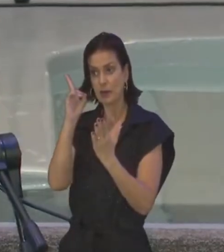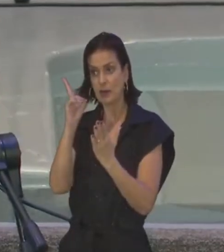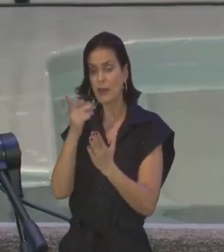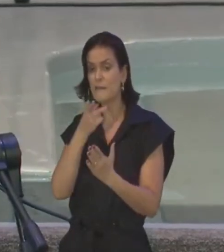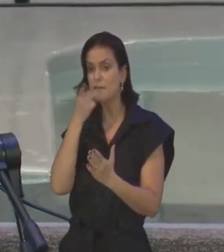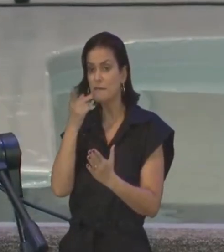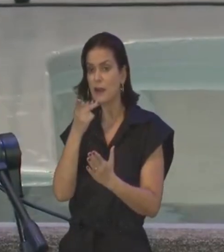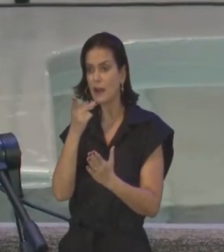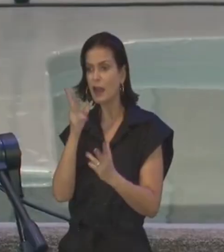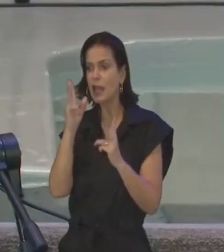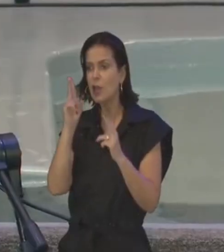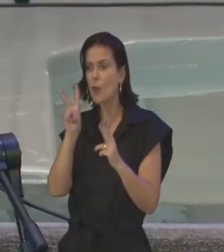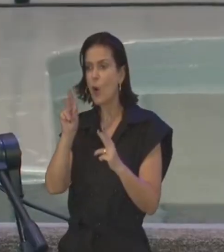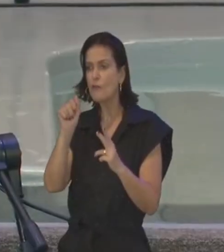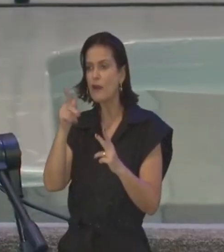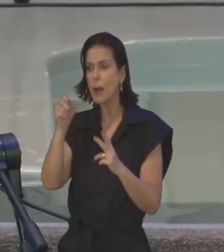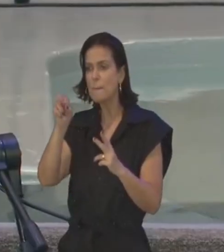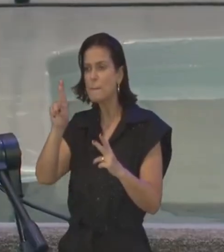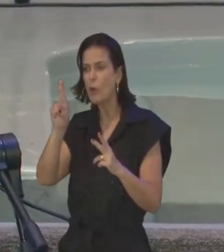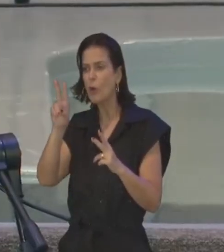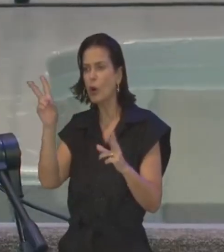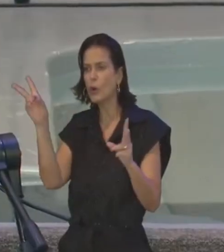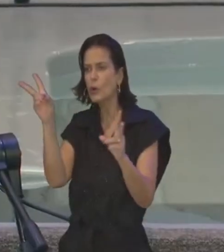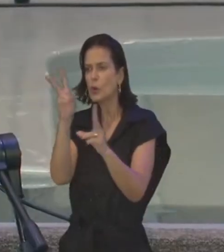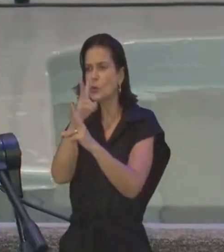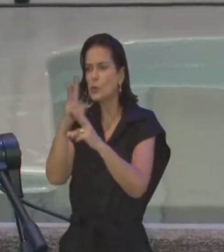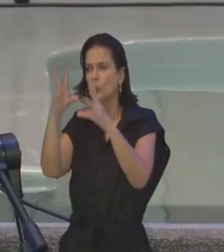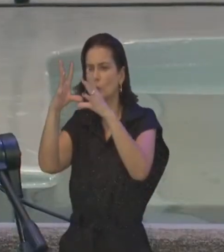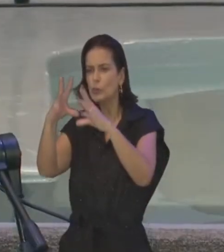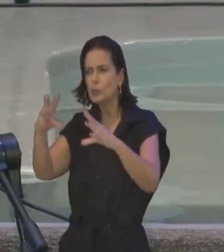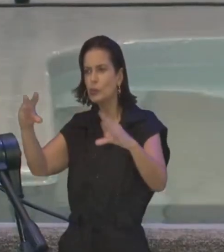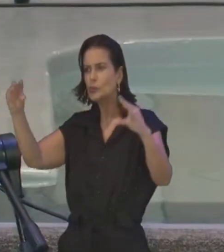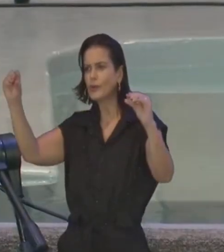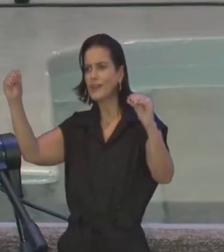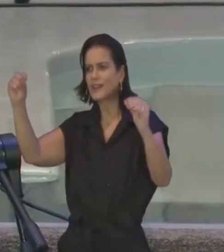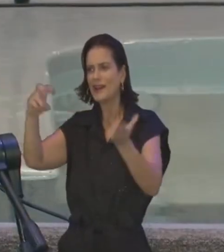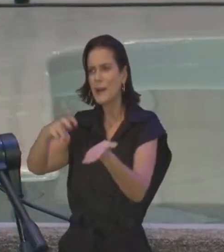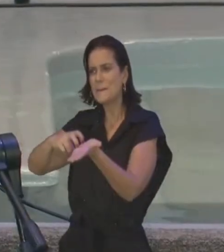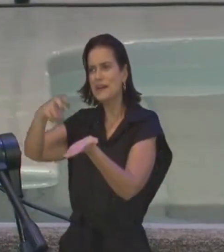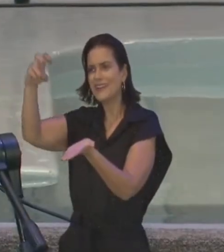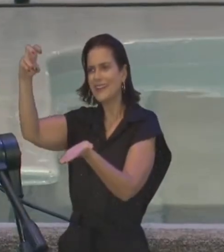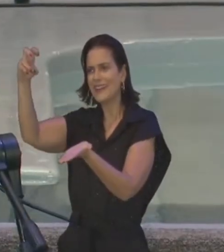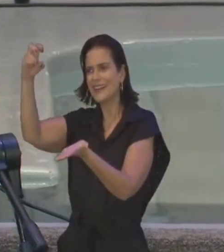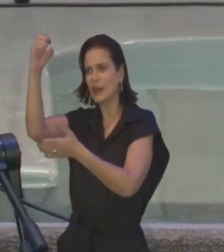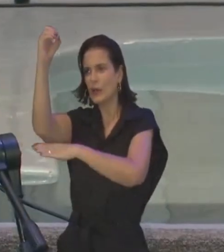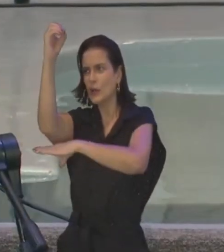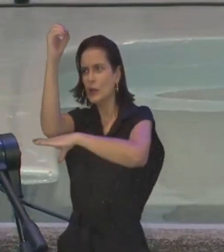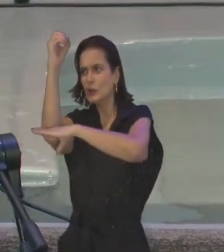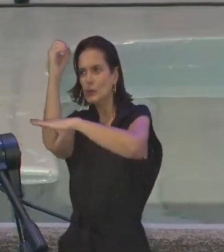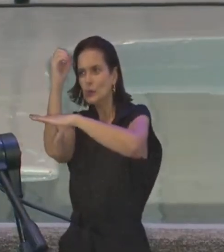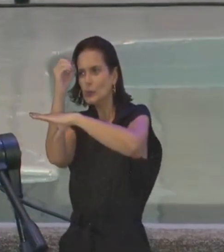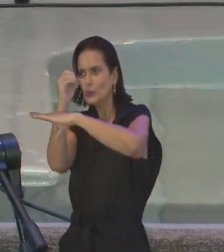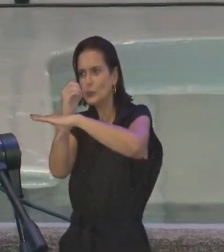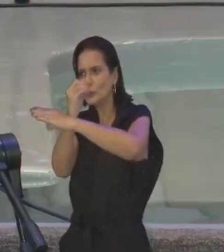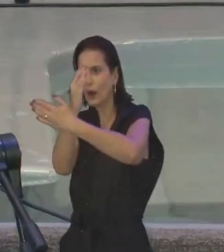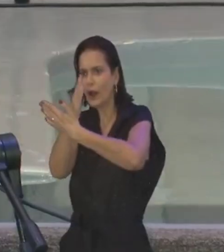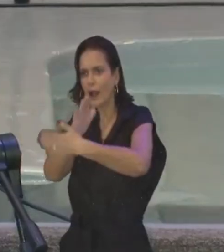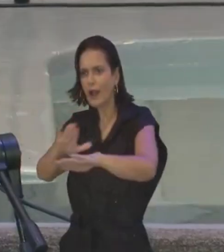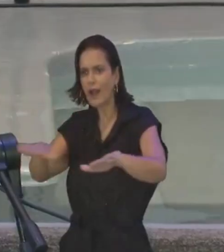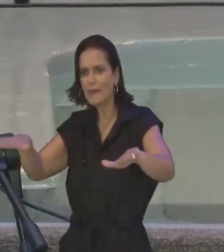desta vida que a Bíblia diz que é como vapor, uma brisa que vem pela manhã e logo depois se